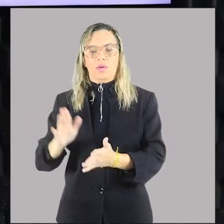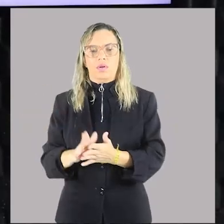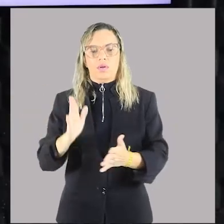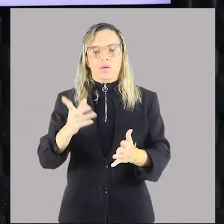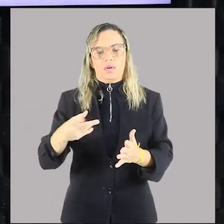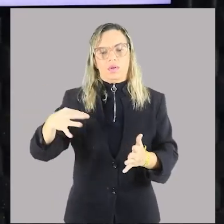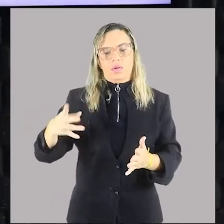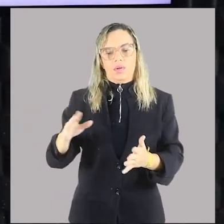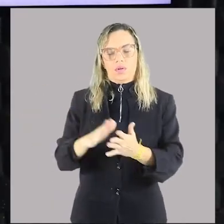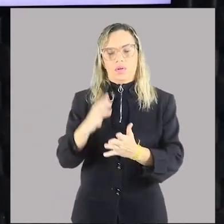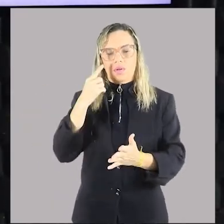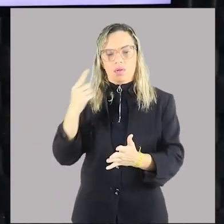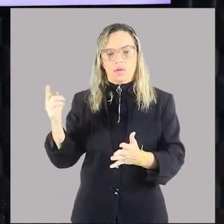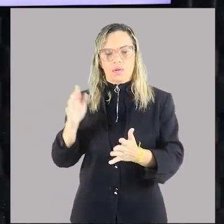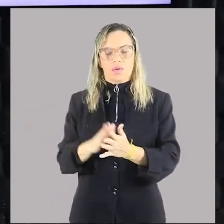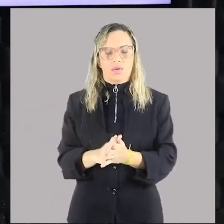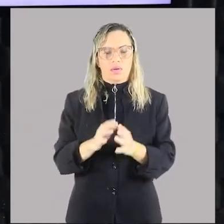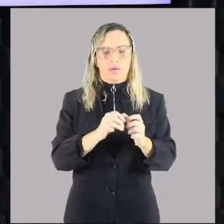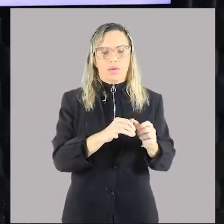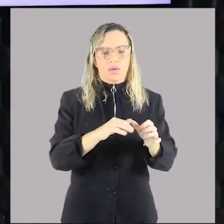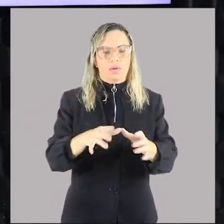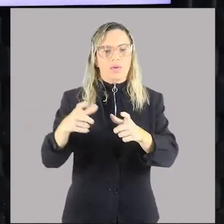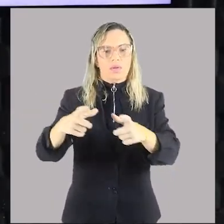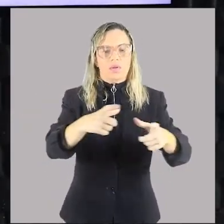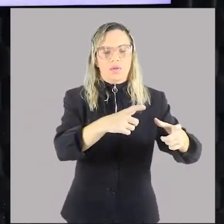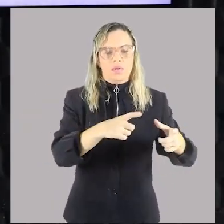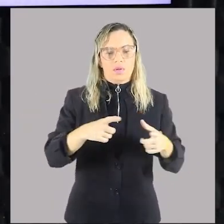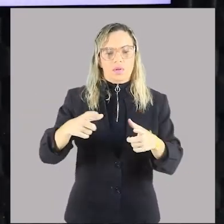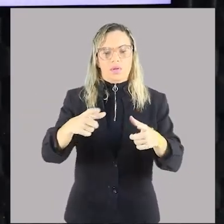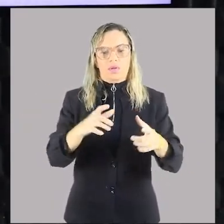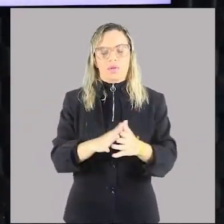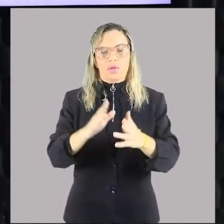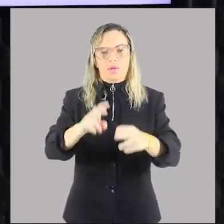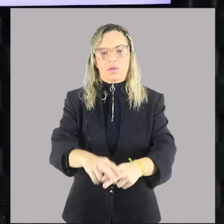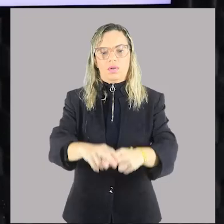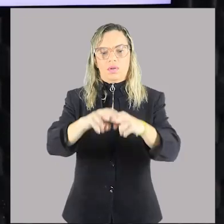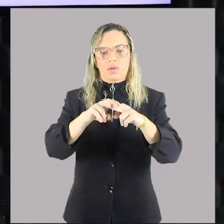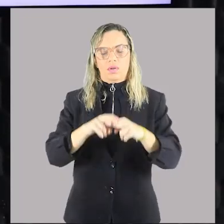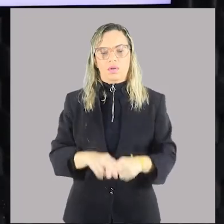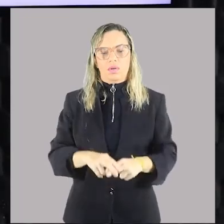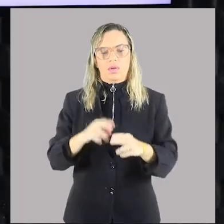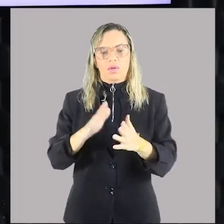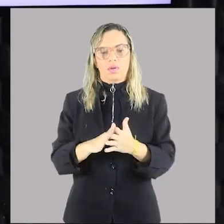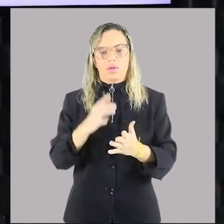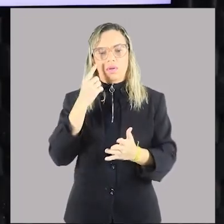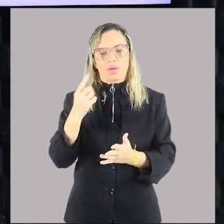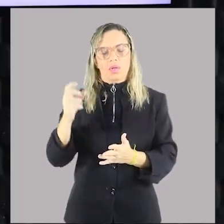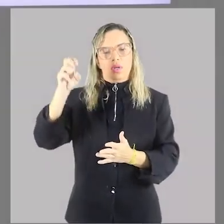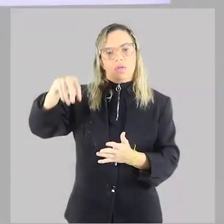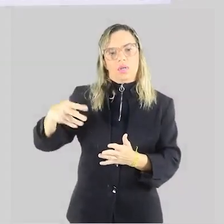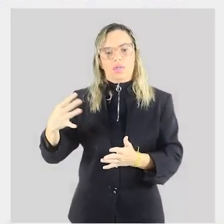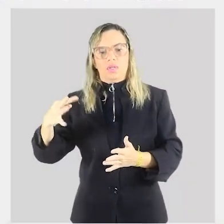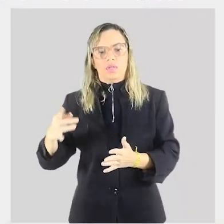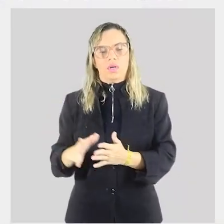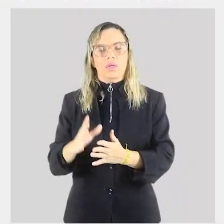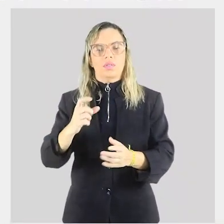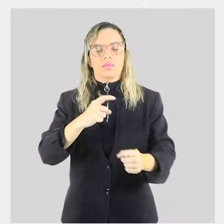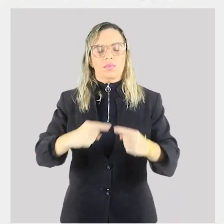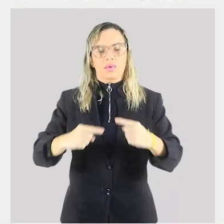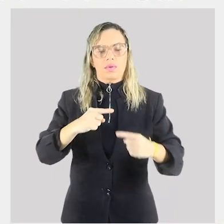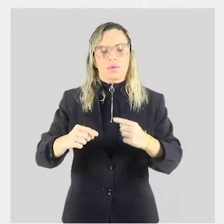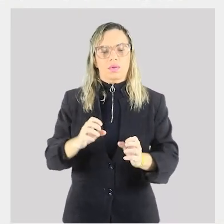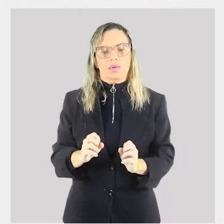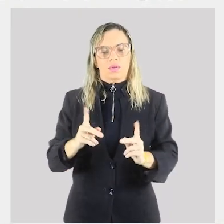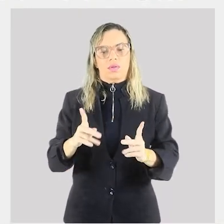são parte dessa descentralização política. Por isso são chamados de entidades políticas, ok?